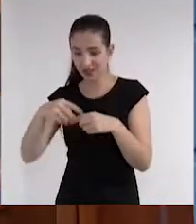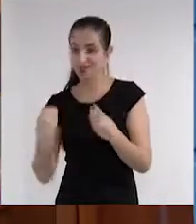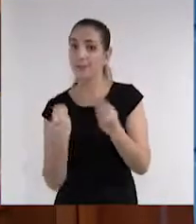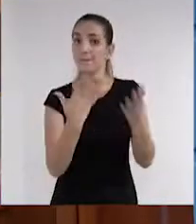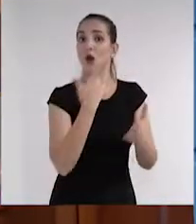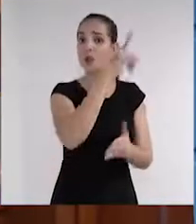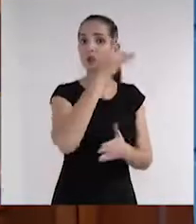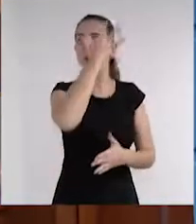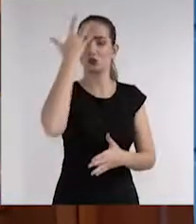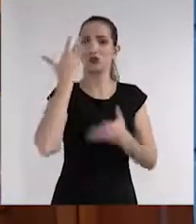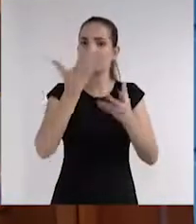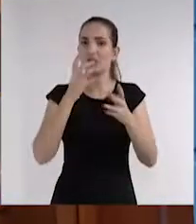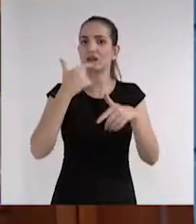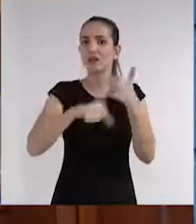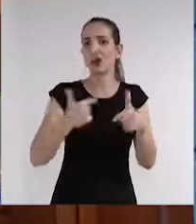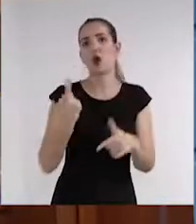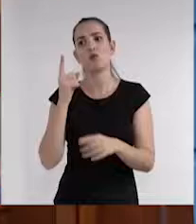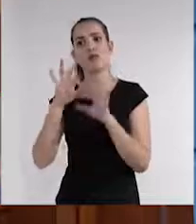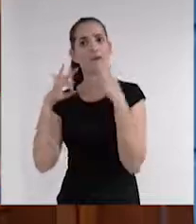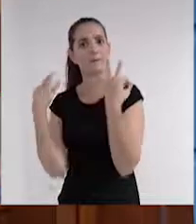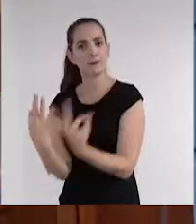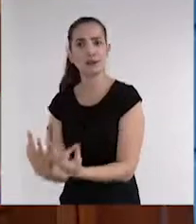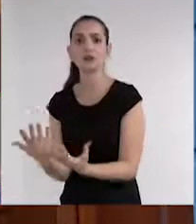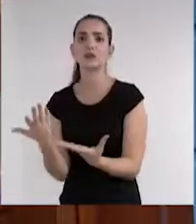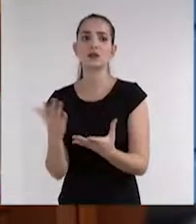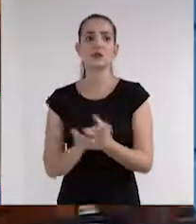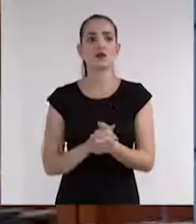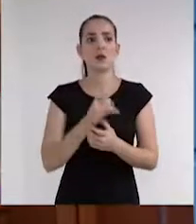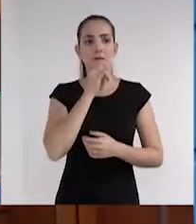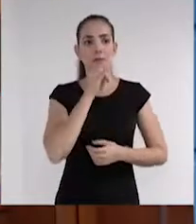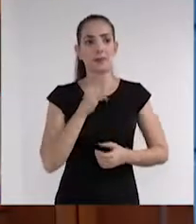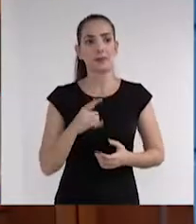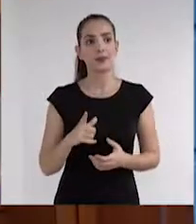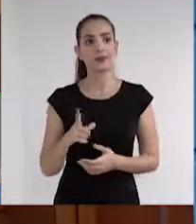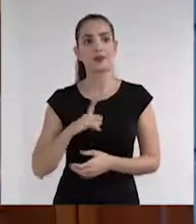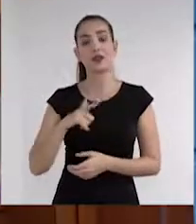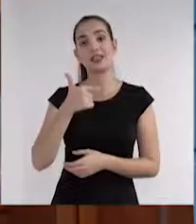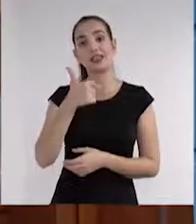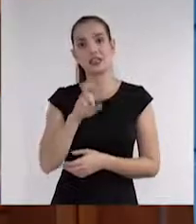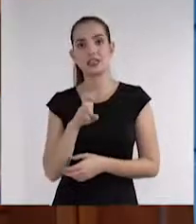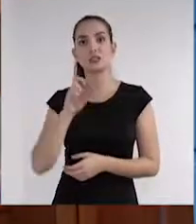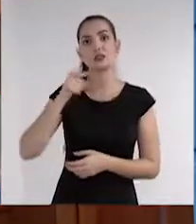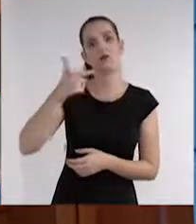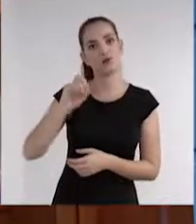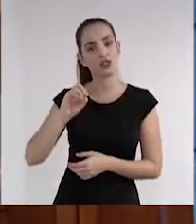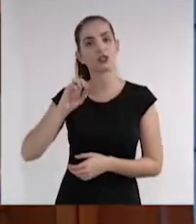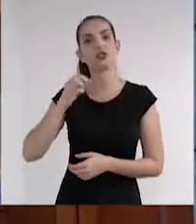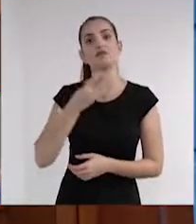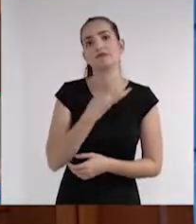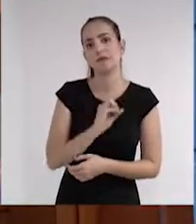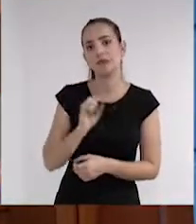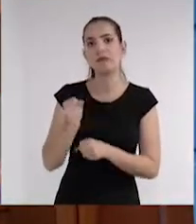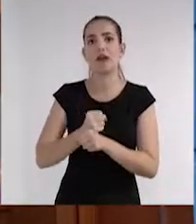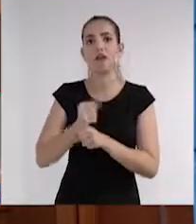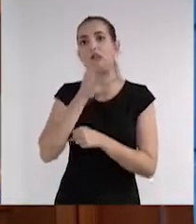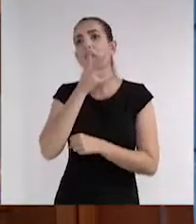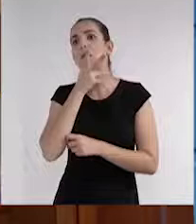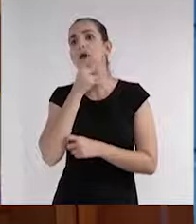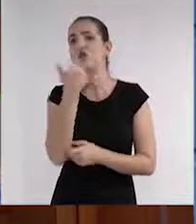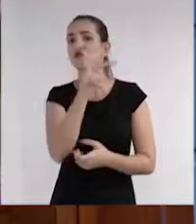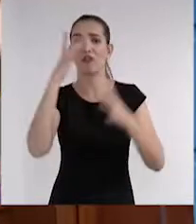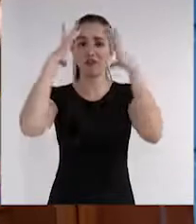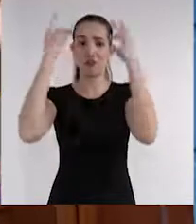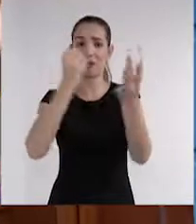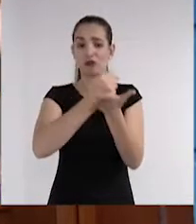da reforma agrária. Você deve ser escravo da terra, pegar a terra, ficar 15, 20, 30 anos, sem sair a escritura. Isso eu discordo. Sem